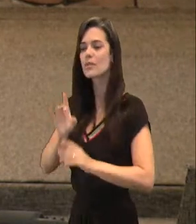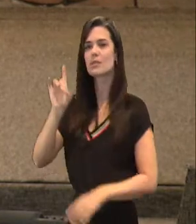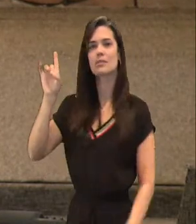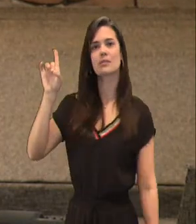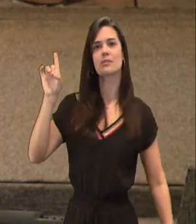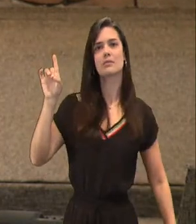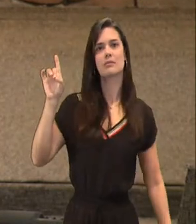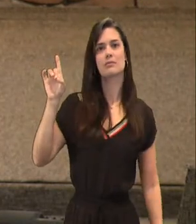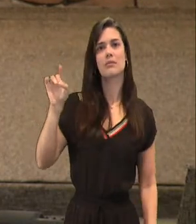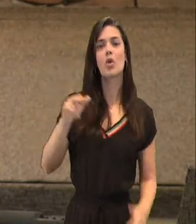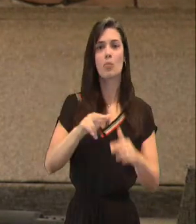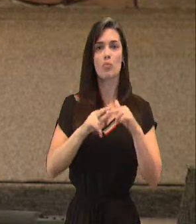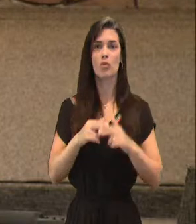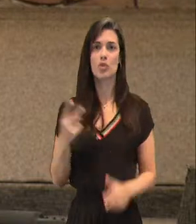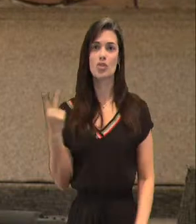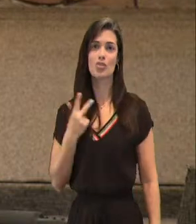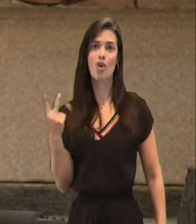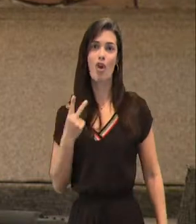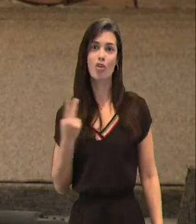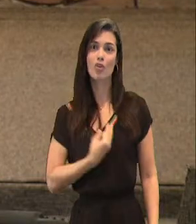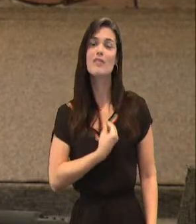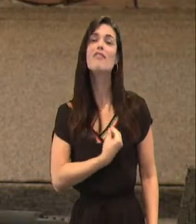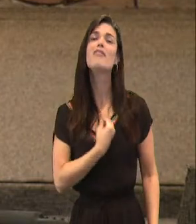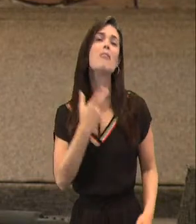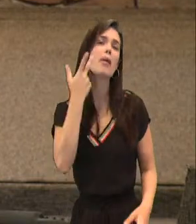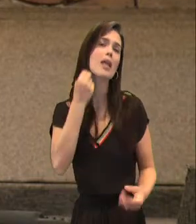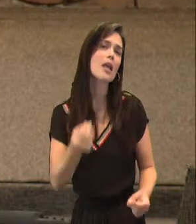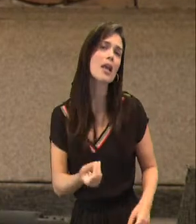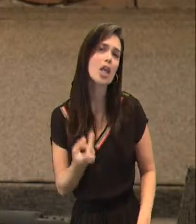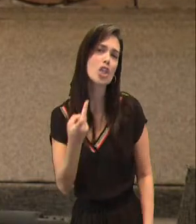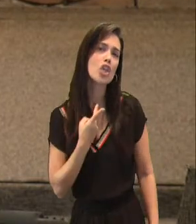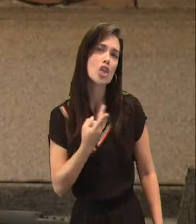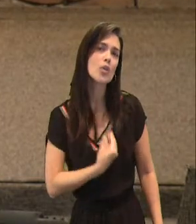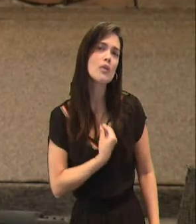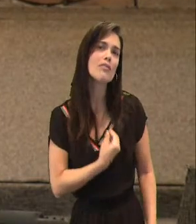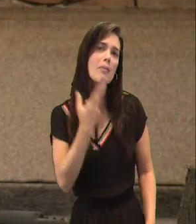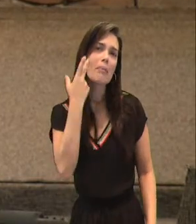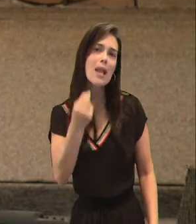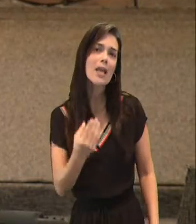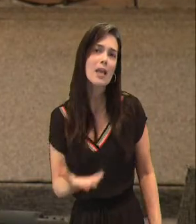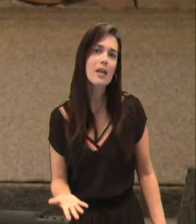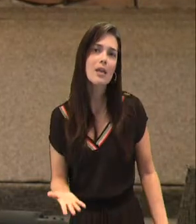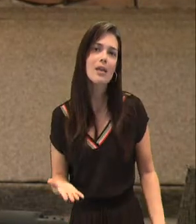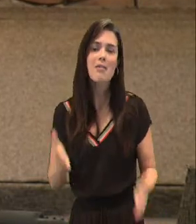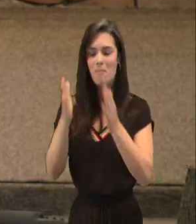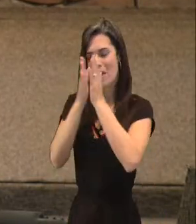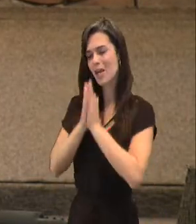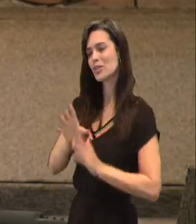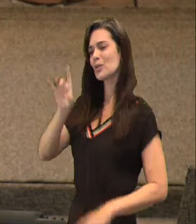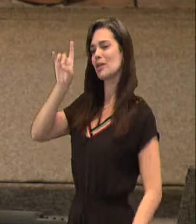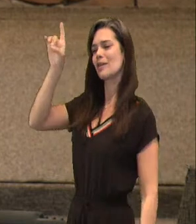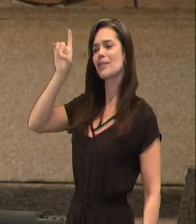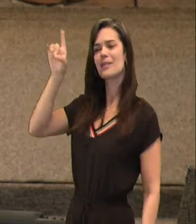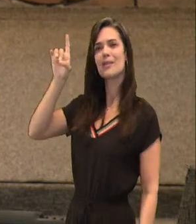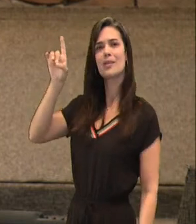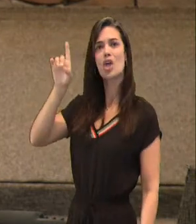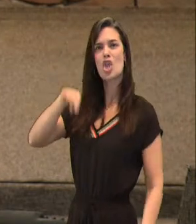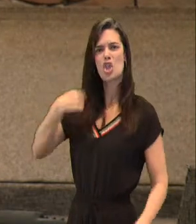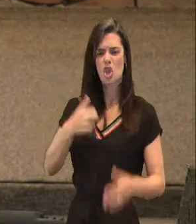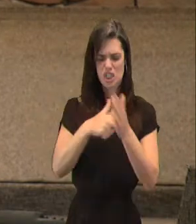por isso que eu e você existimos, para adorá-lo. Que todas as nossas orações não sejam palavras